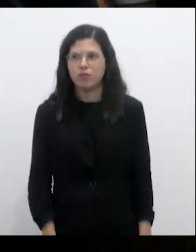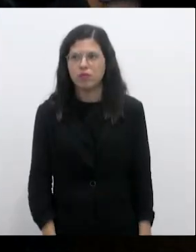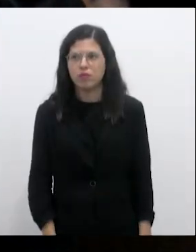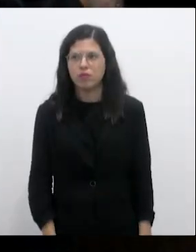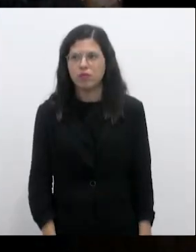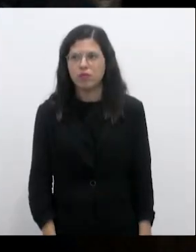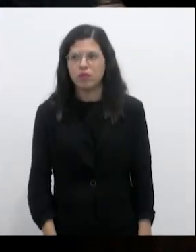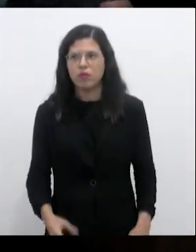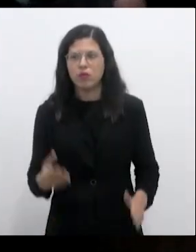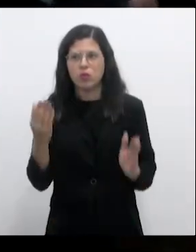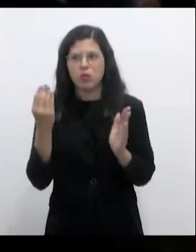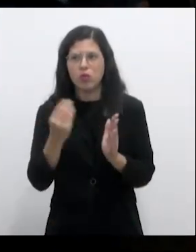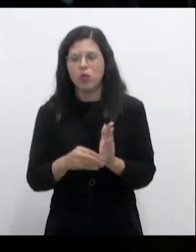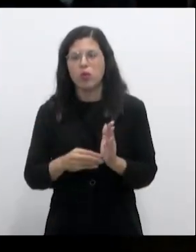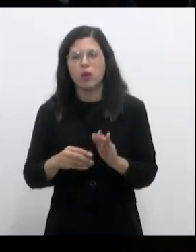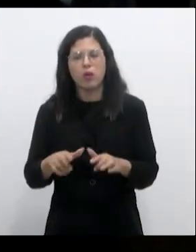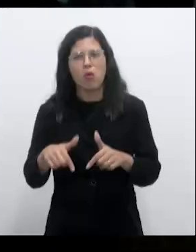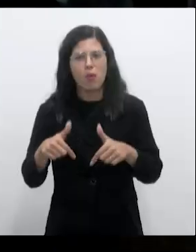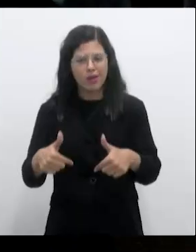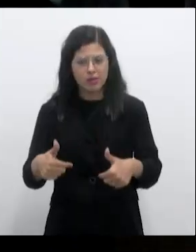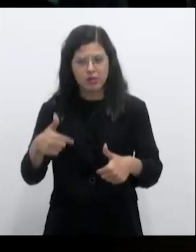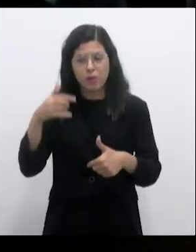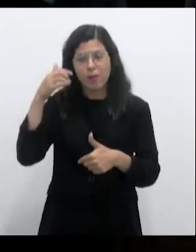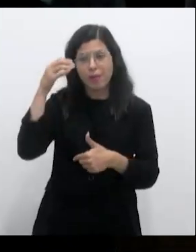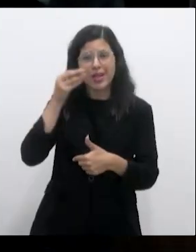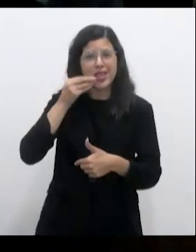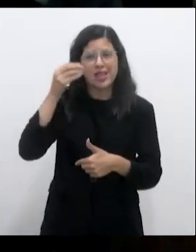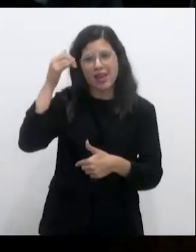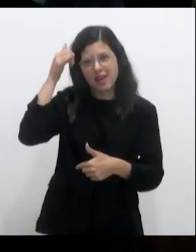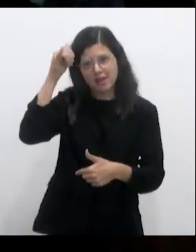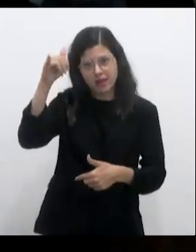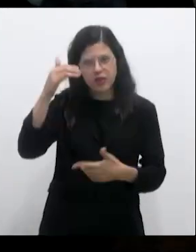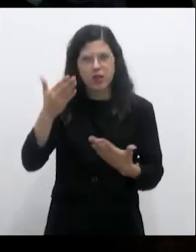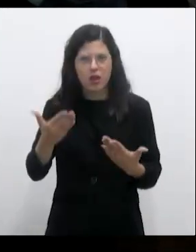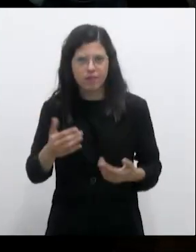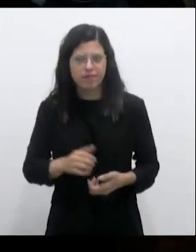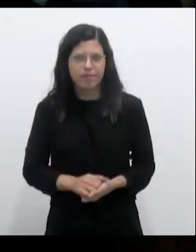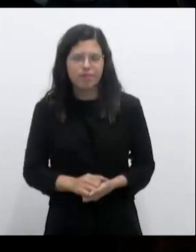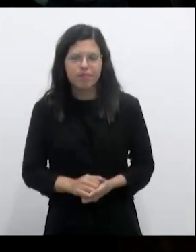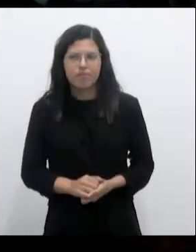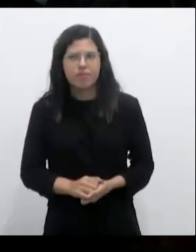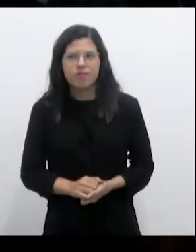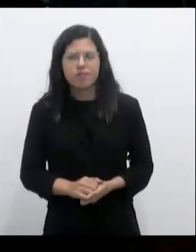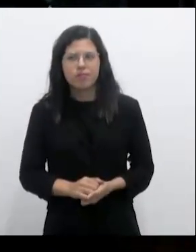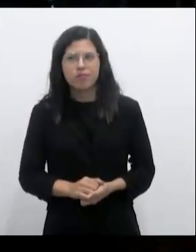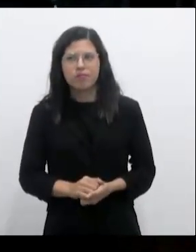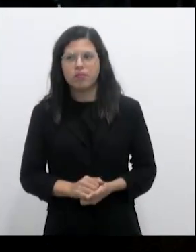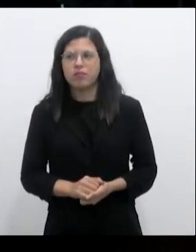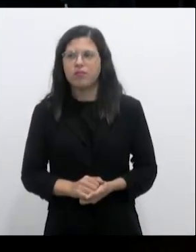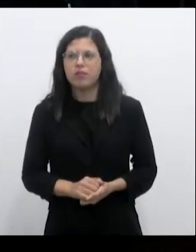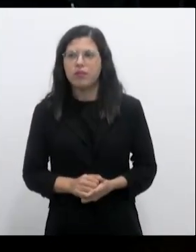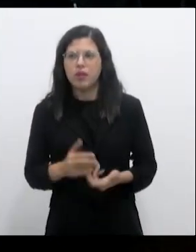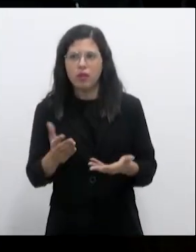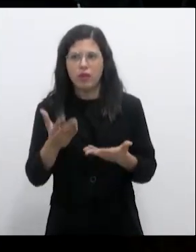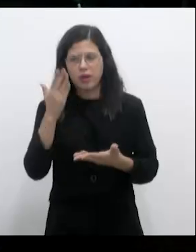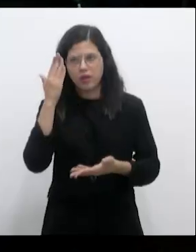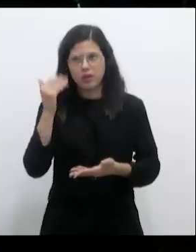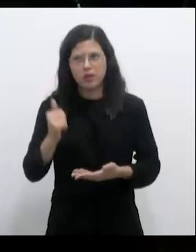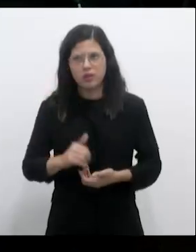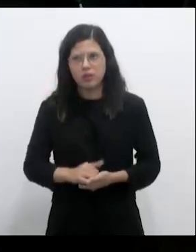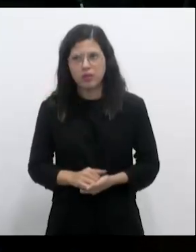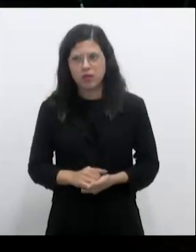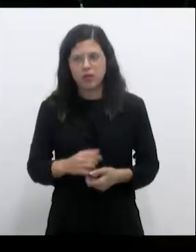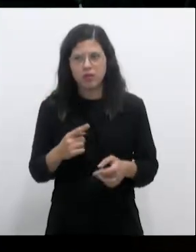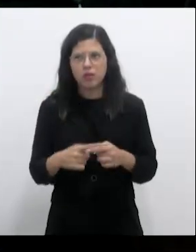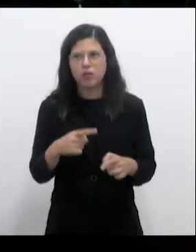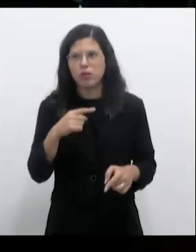colocando como medida preventiva. Então, eu queria saber de Vossa Excelência, porque eu